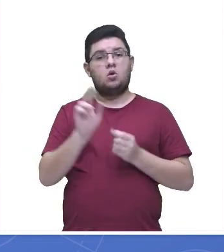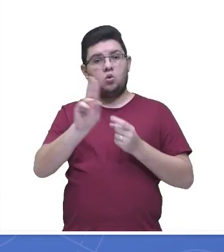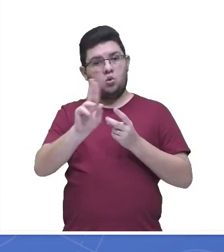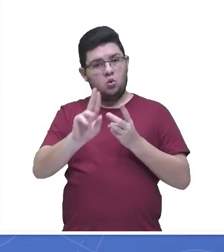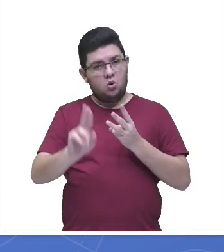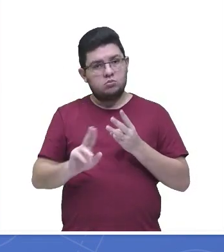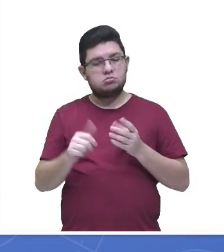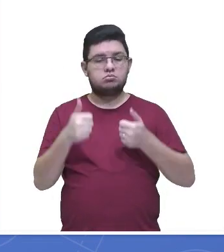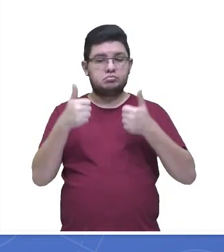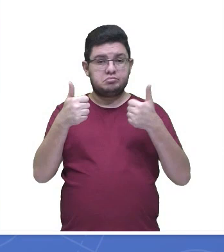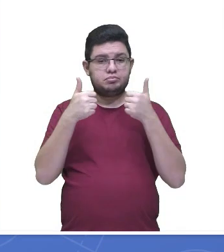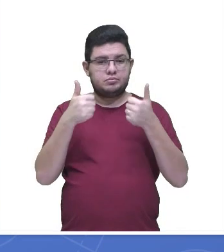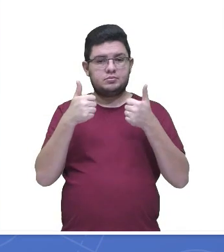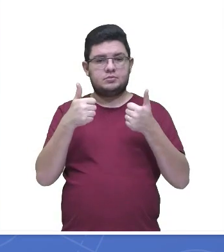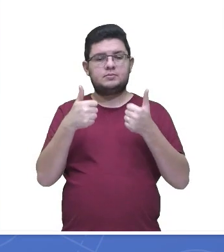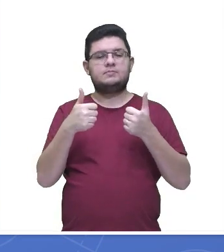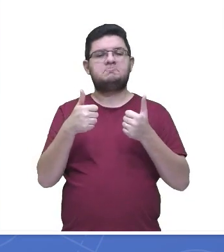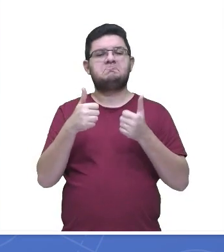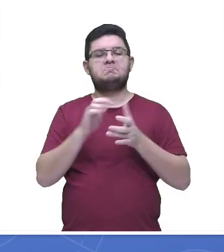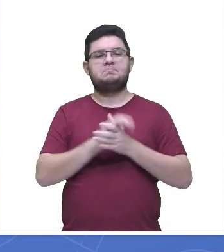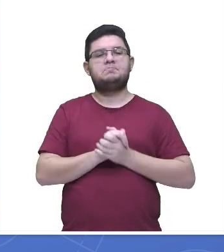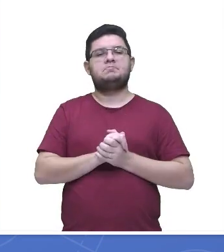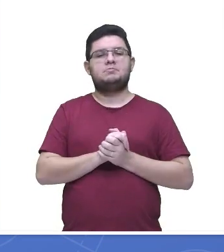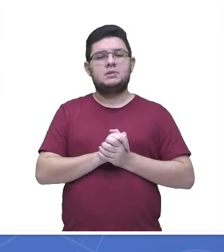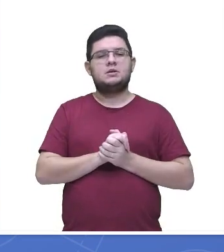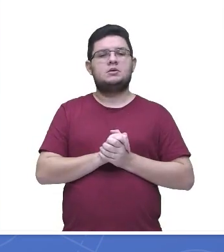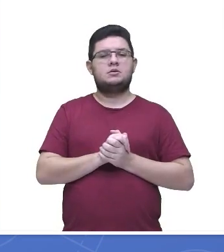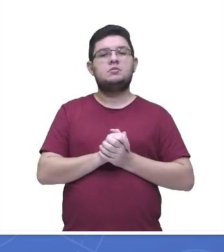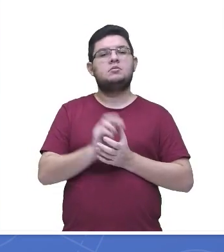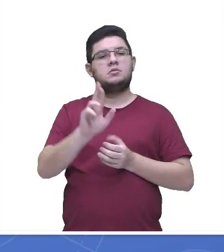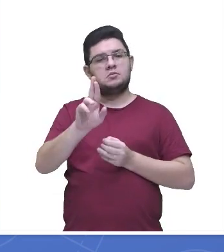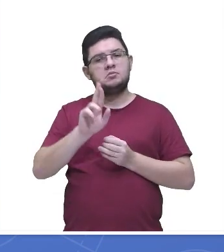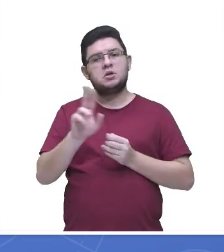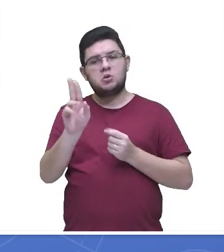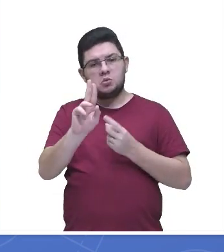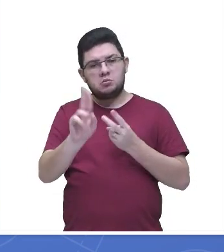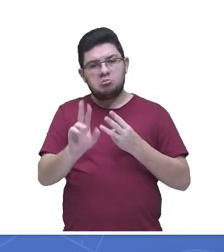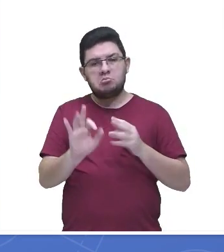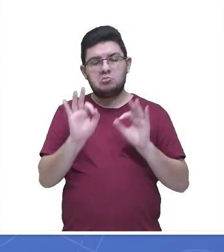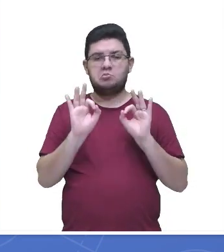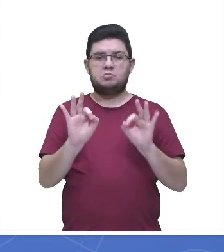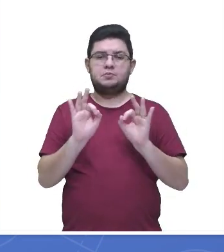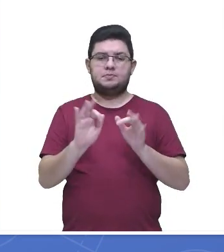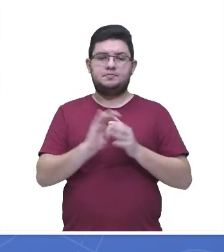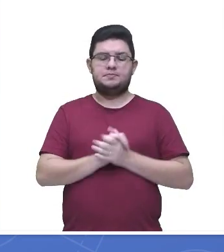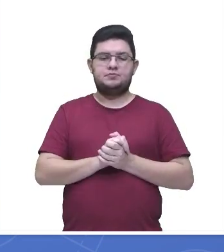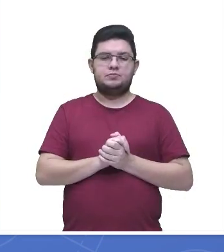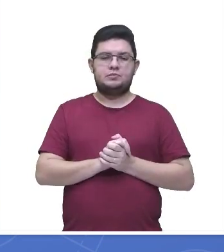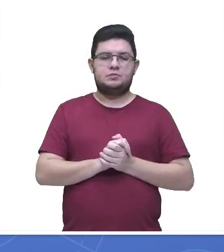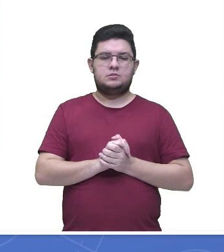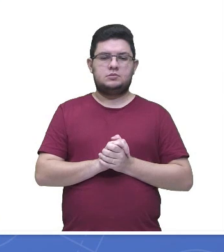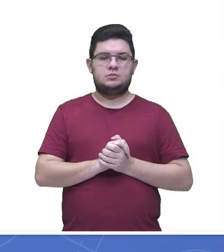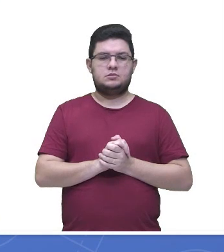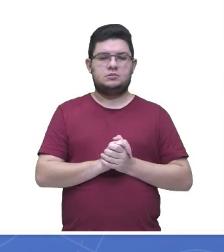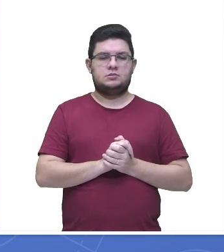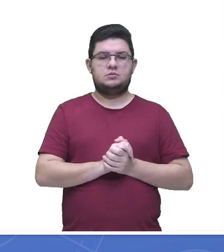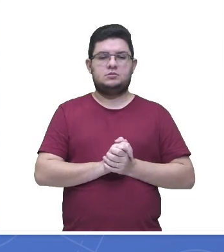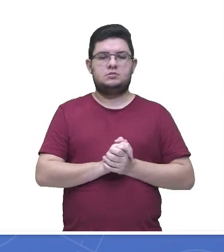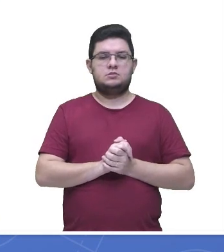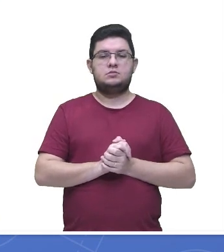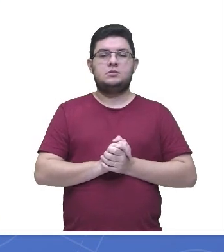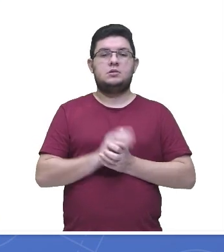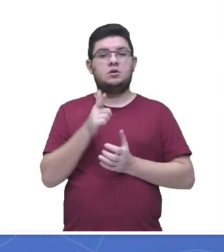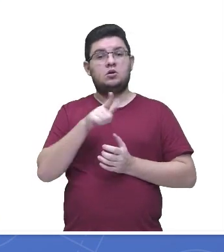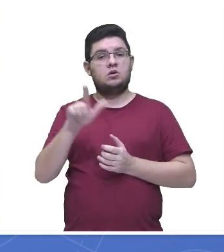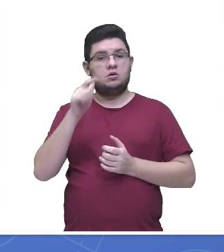papiriforme e lotiforme. Muito bem, da segunda questão. Então, diz o seguinte, a Esther também